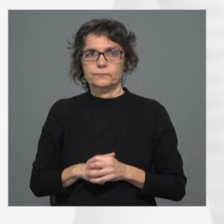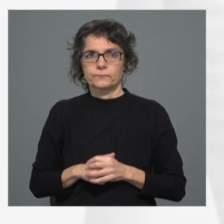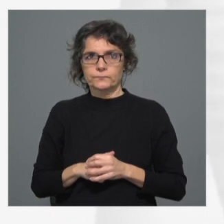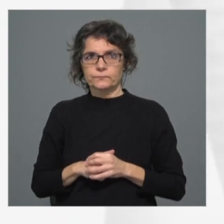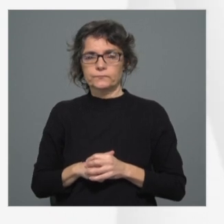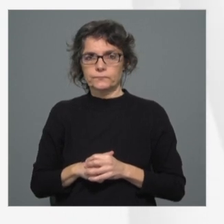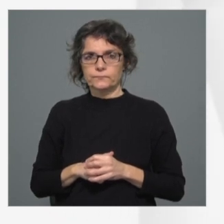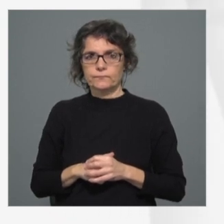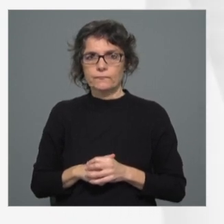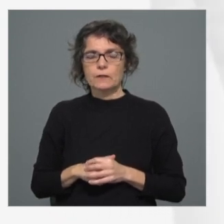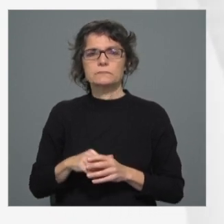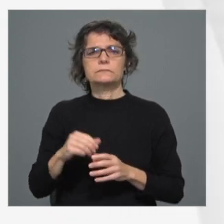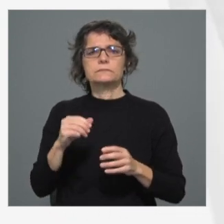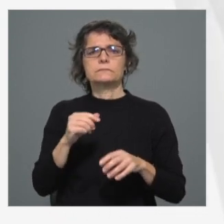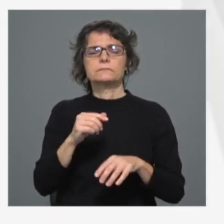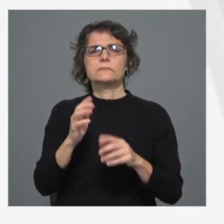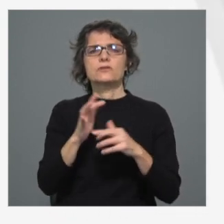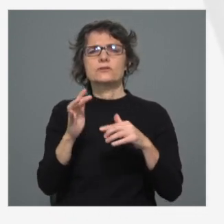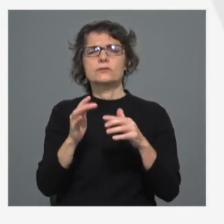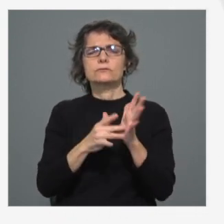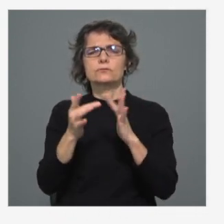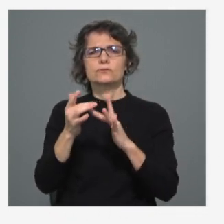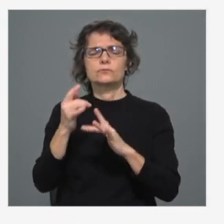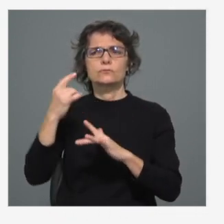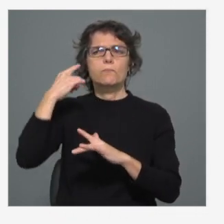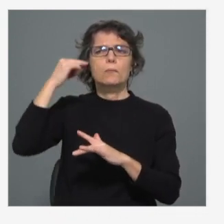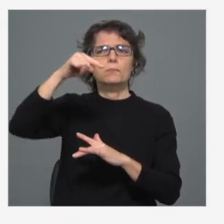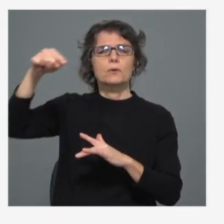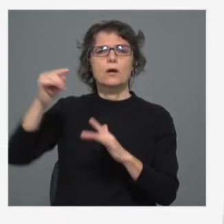Quando Jesus ouviu dizer que João Batista fora preso,